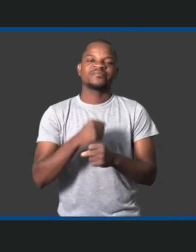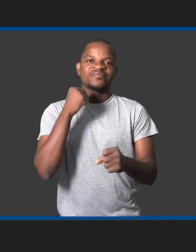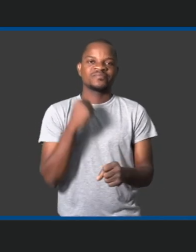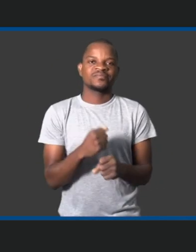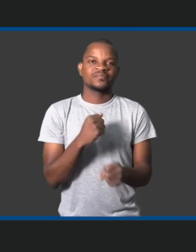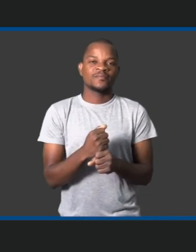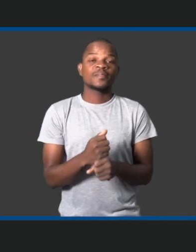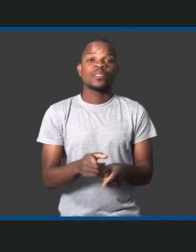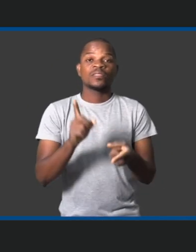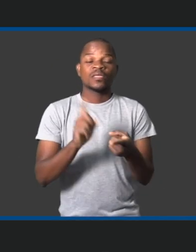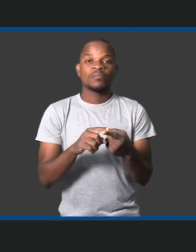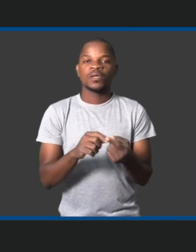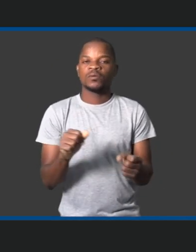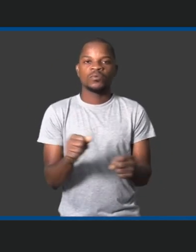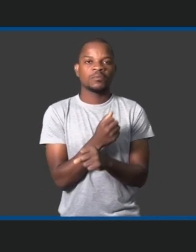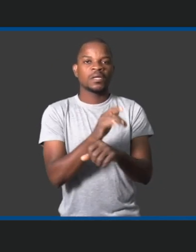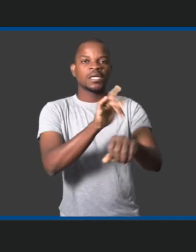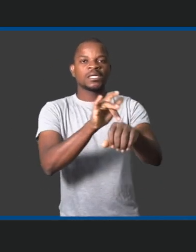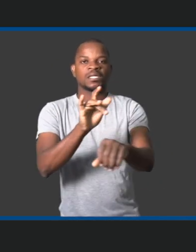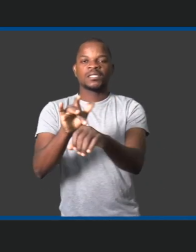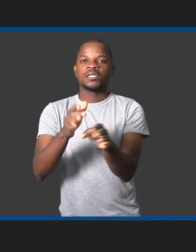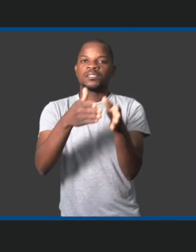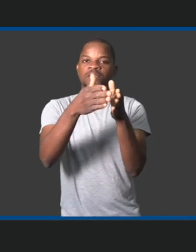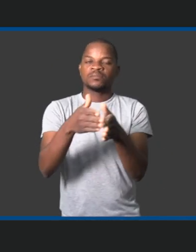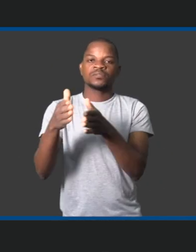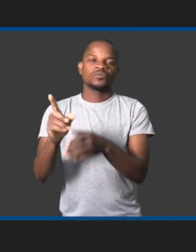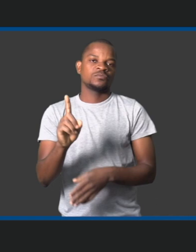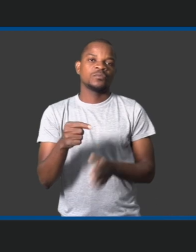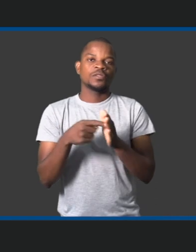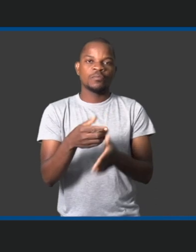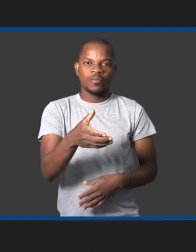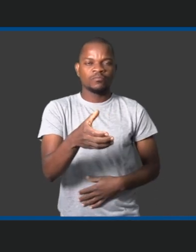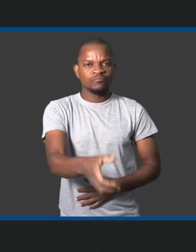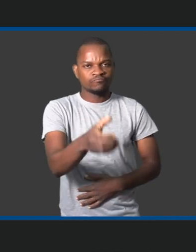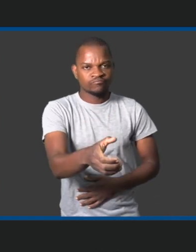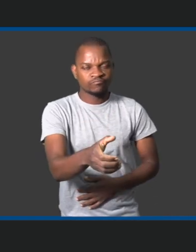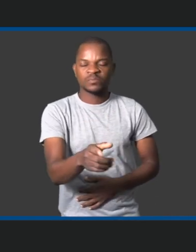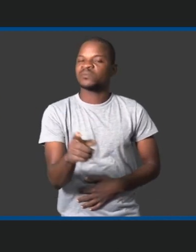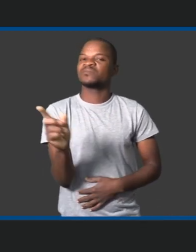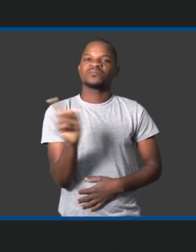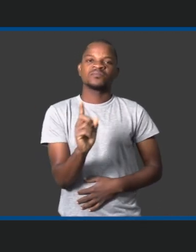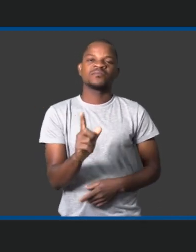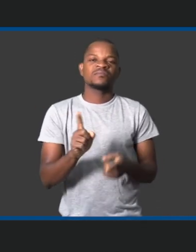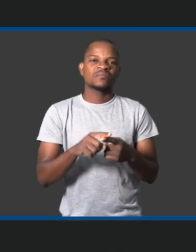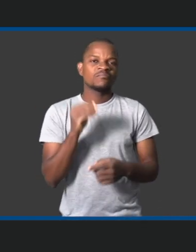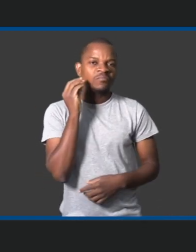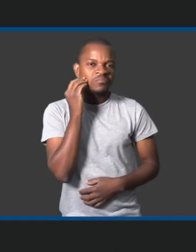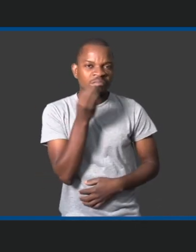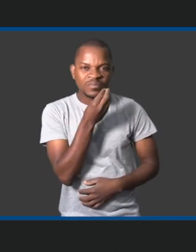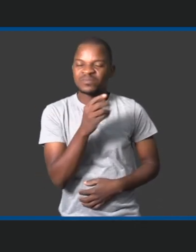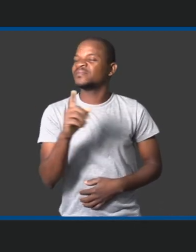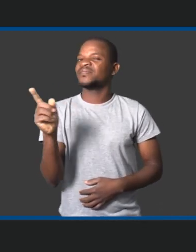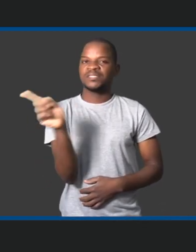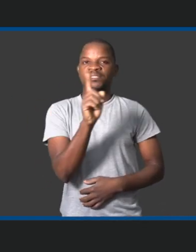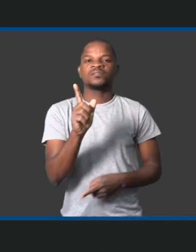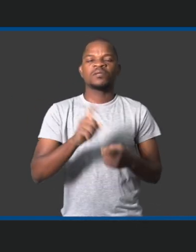Posto isso, posso ir para o meu local de trabalho e evitar contato com as pessoas. Me refiro ao aperto de mão, me refiro